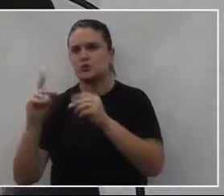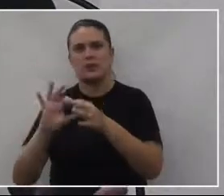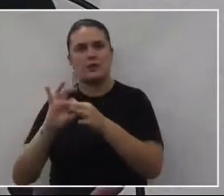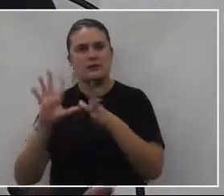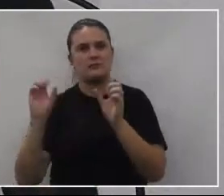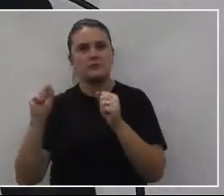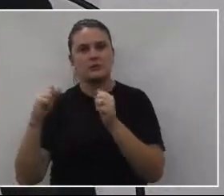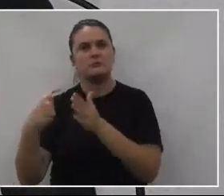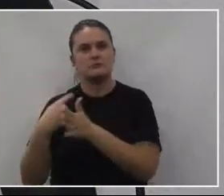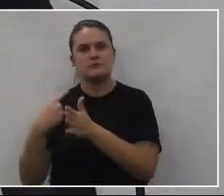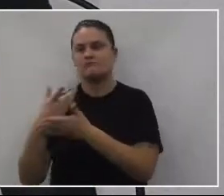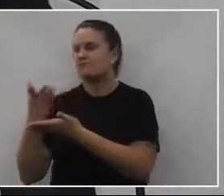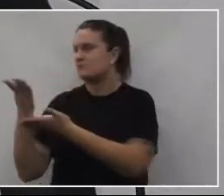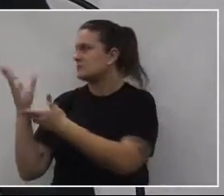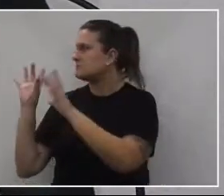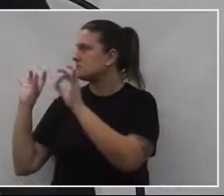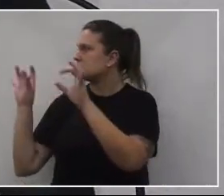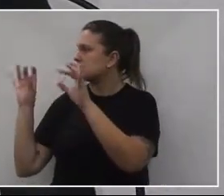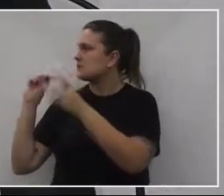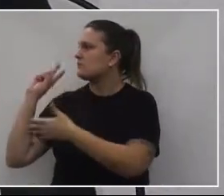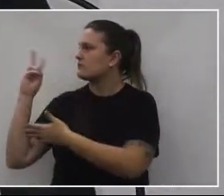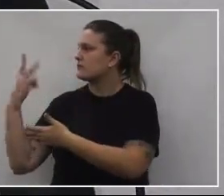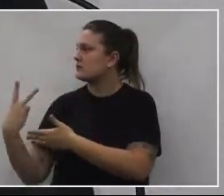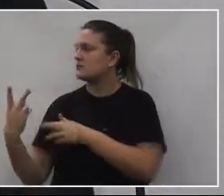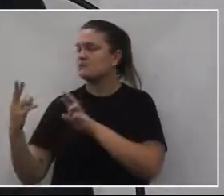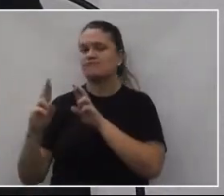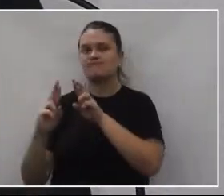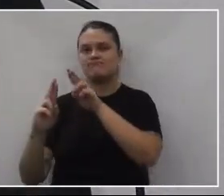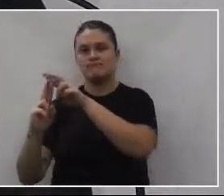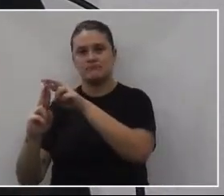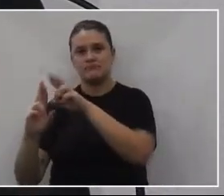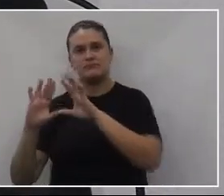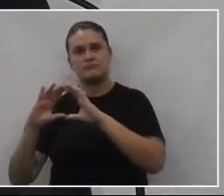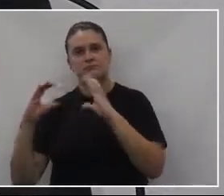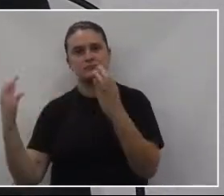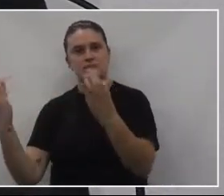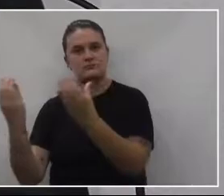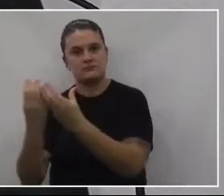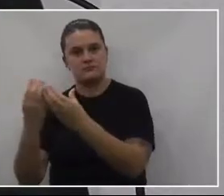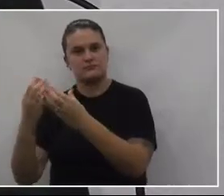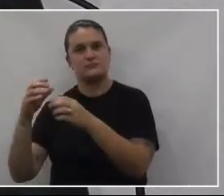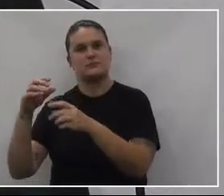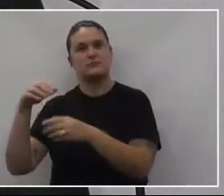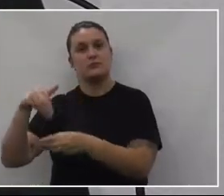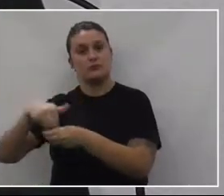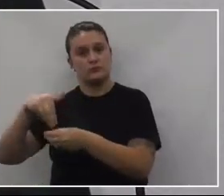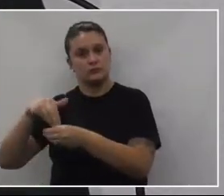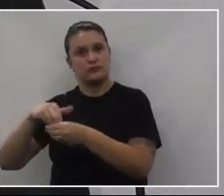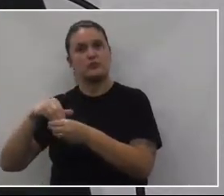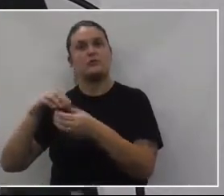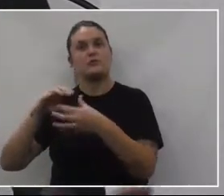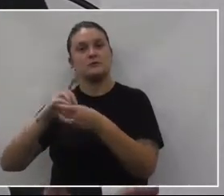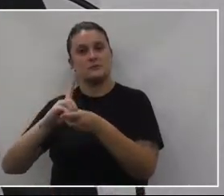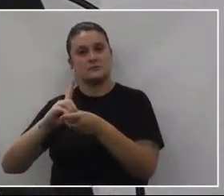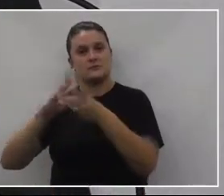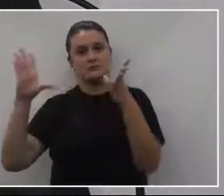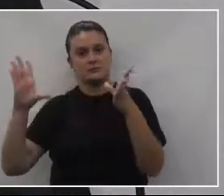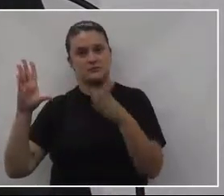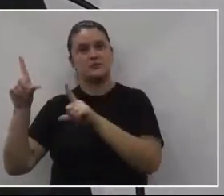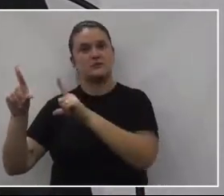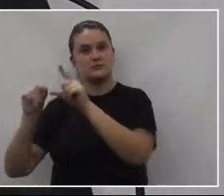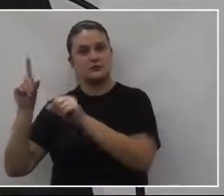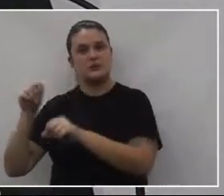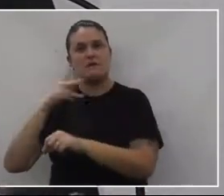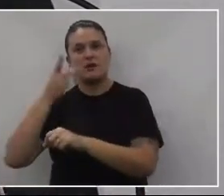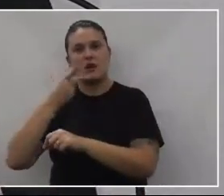disposição, especialmente dos senhores que são, acima de tudo, representantes da coletividade, eleitos de forma democrática, escolhidos por falar